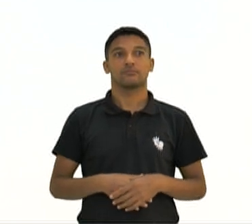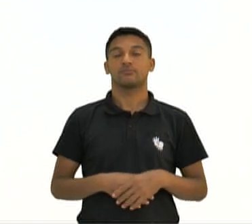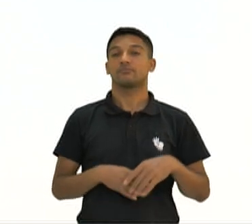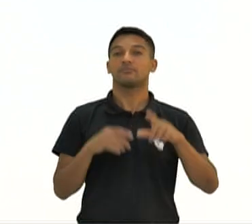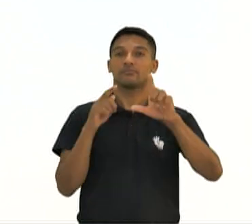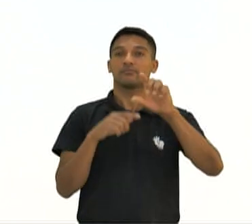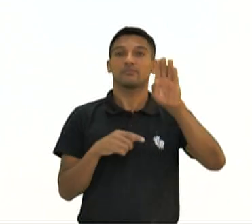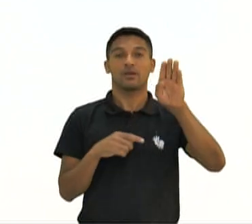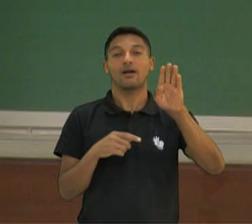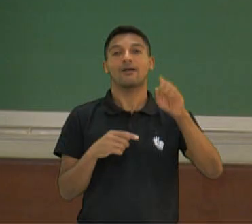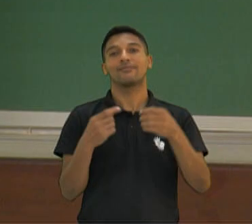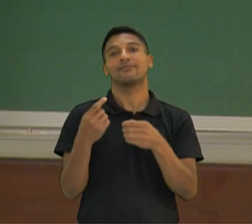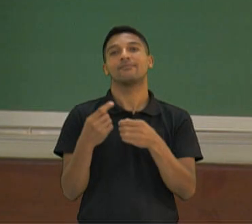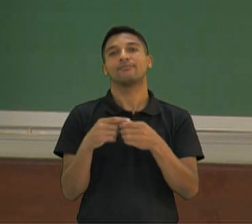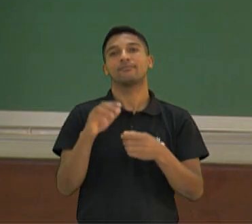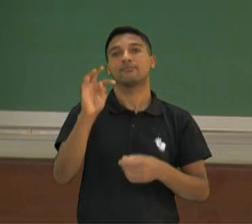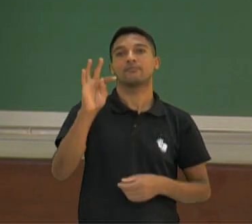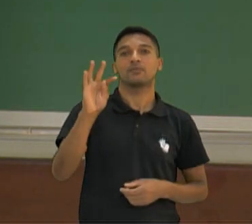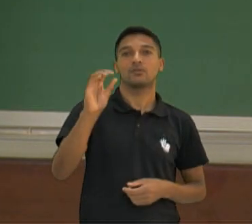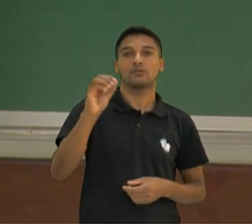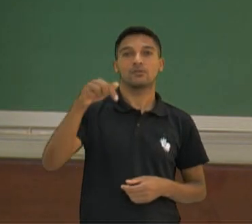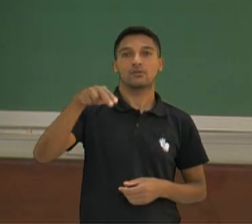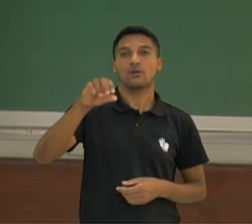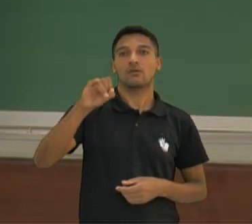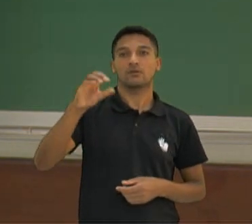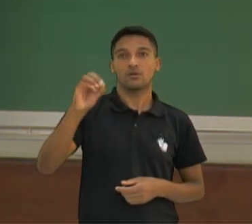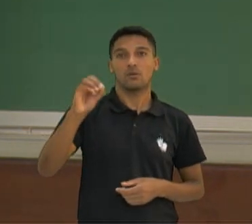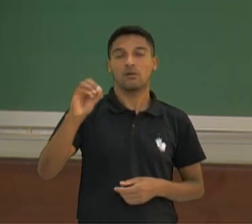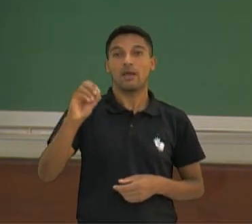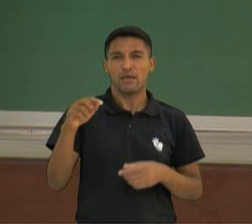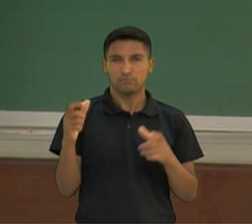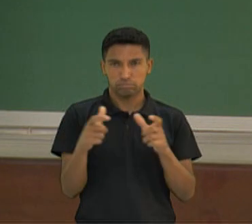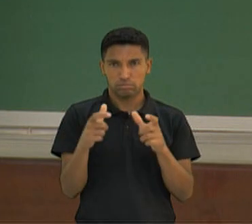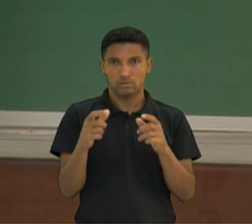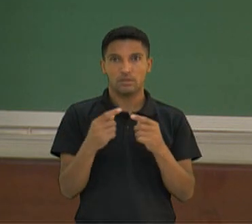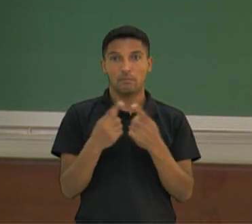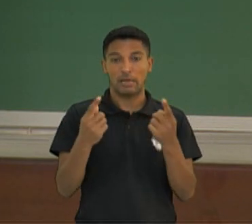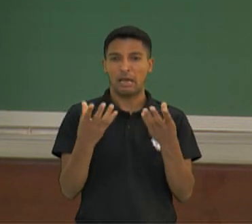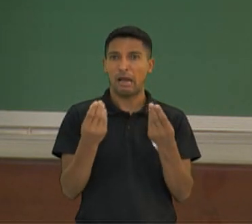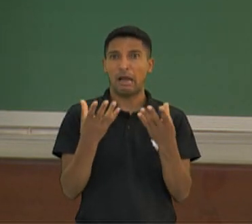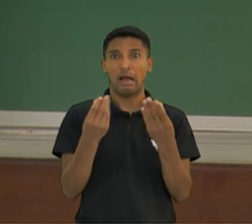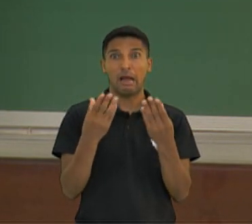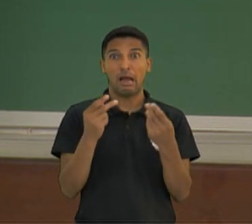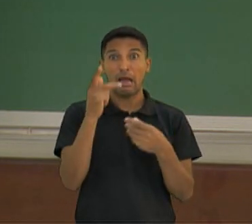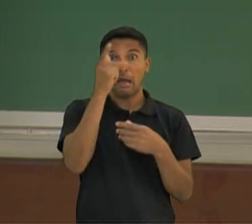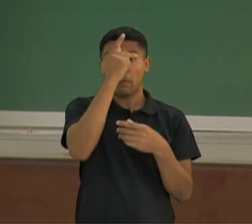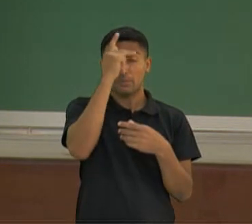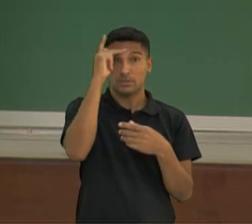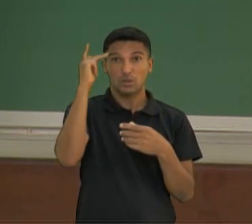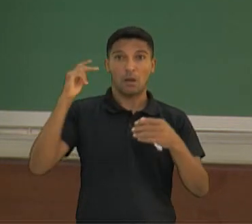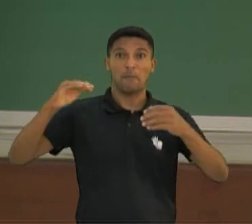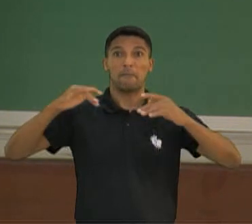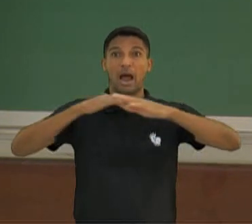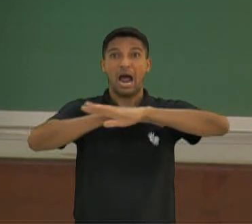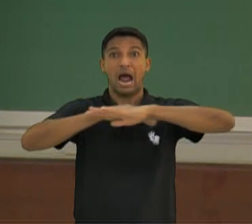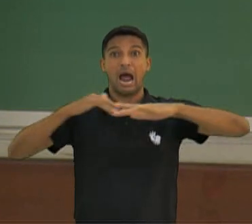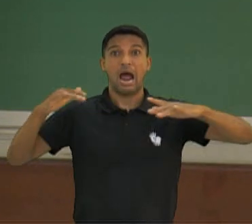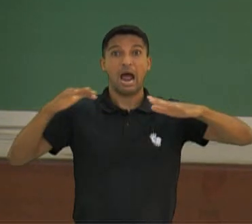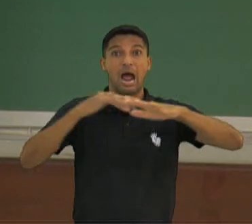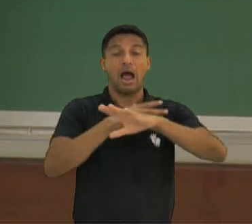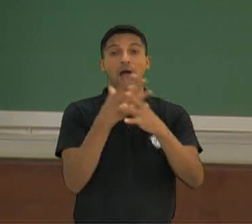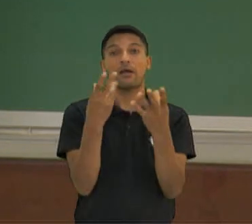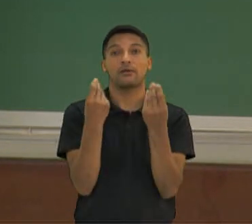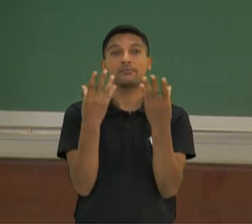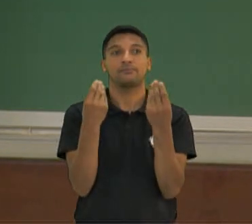vimos é Tóquio, né? Território reduzido, uma quantidade de população muito grande. Eu vou retornar nesse slide aqui,